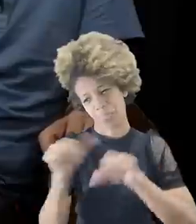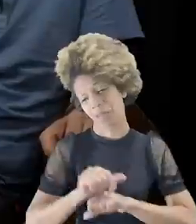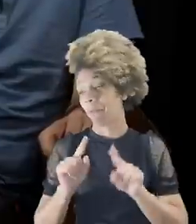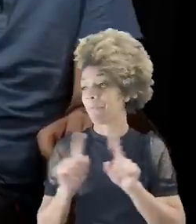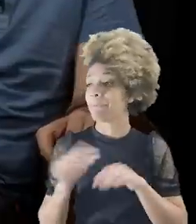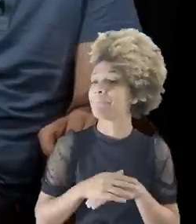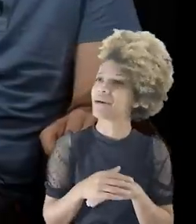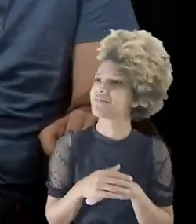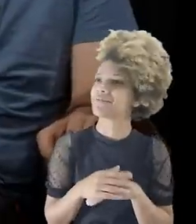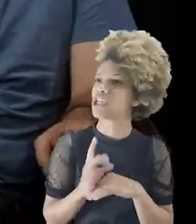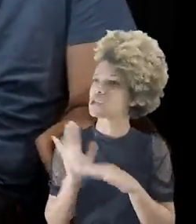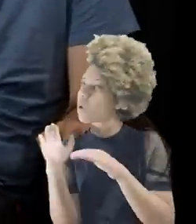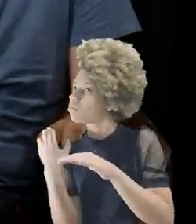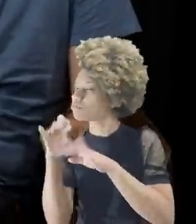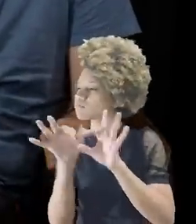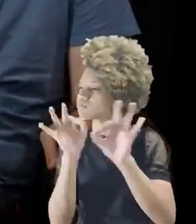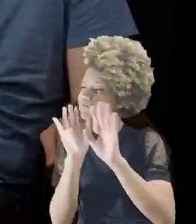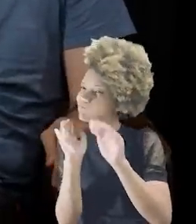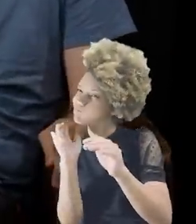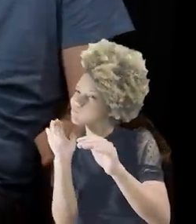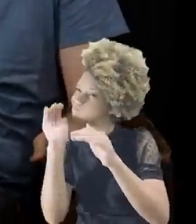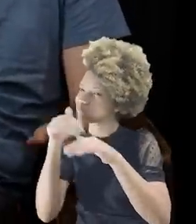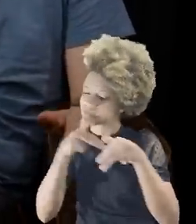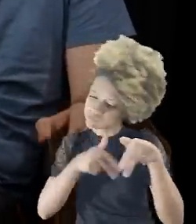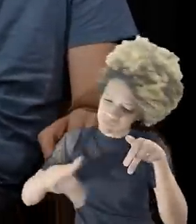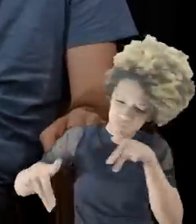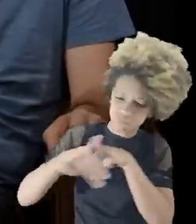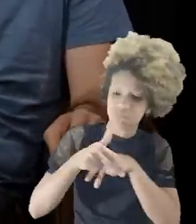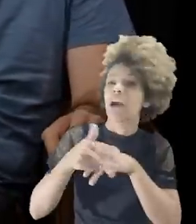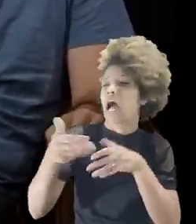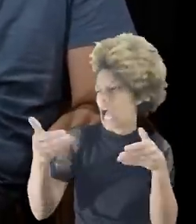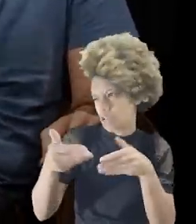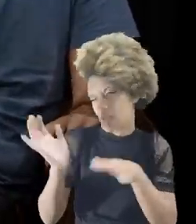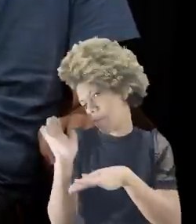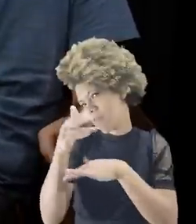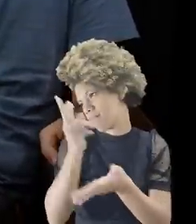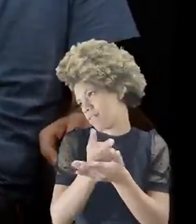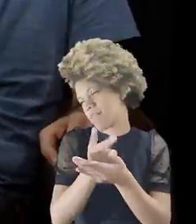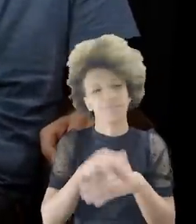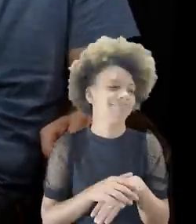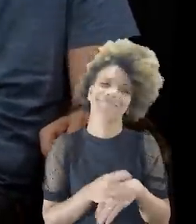é às vezes é um arremesso da longa distância que eu passo por um cara do drible